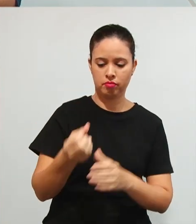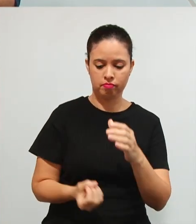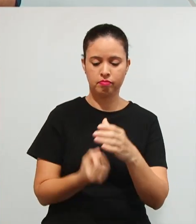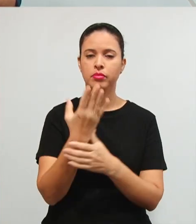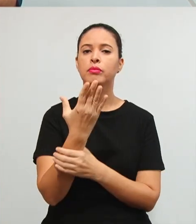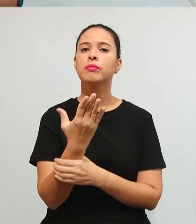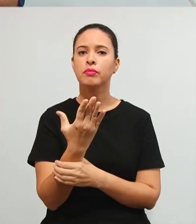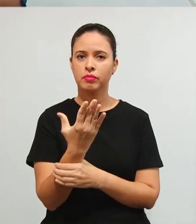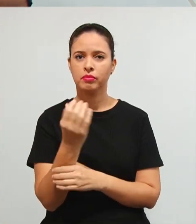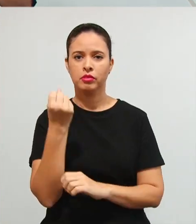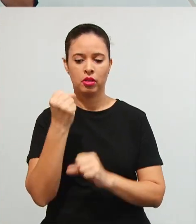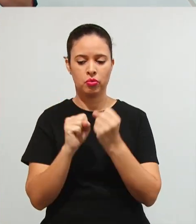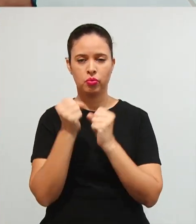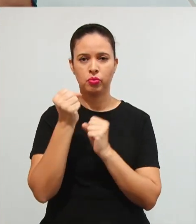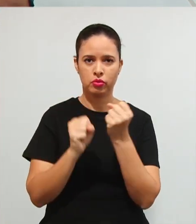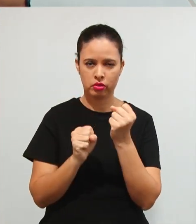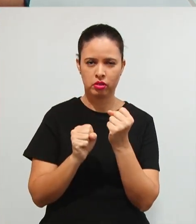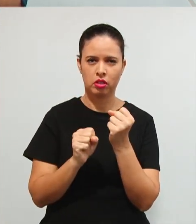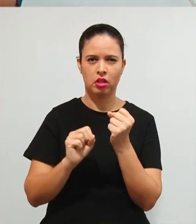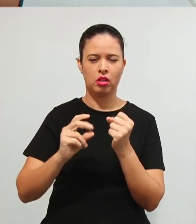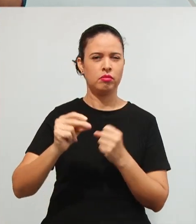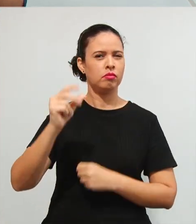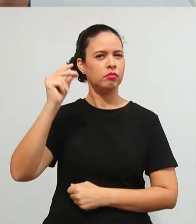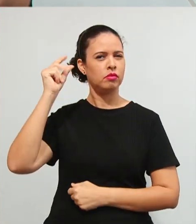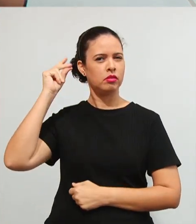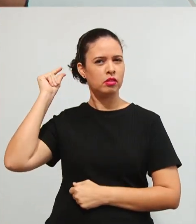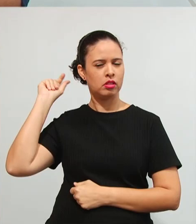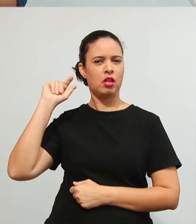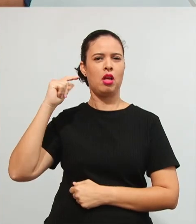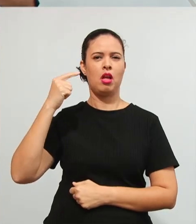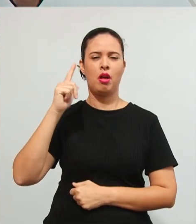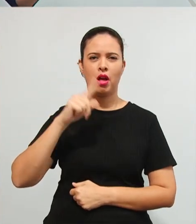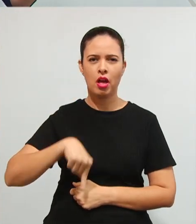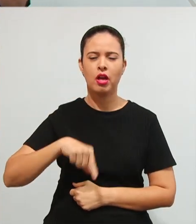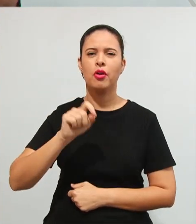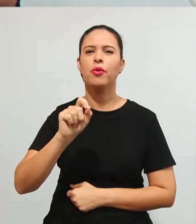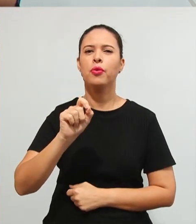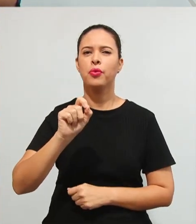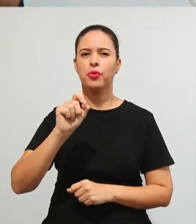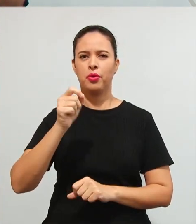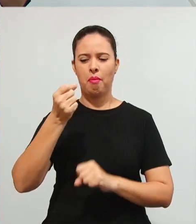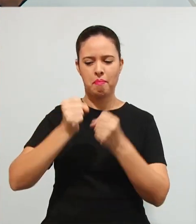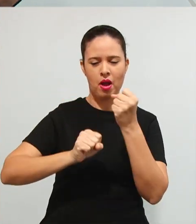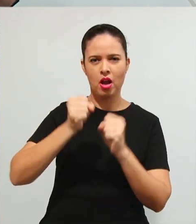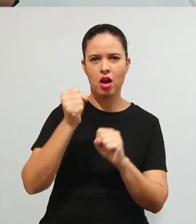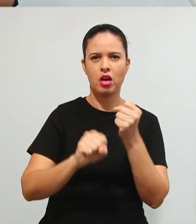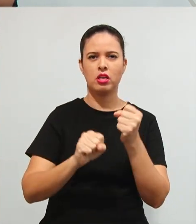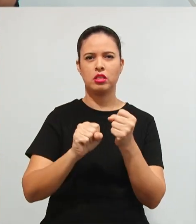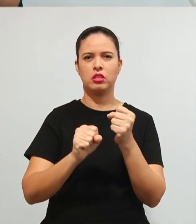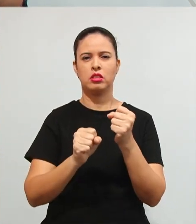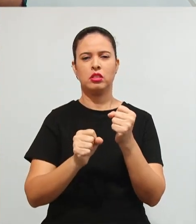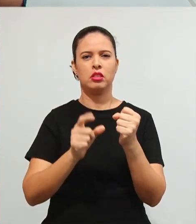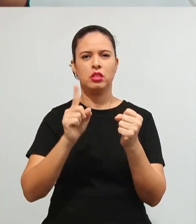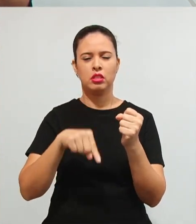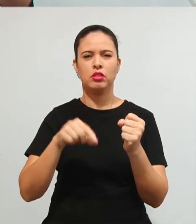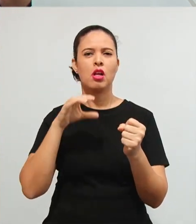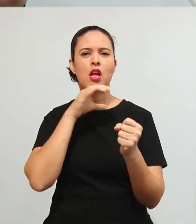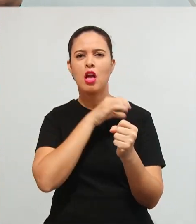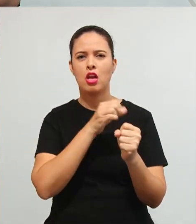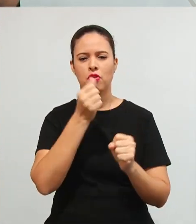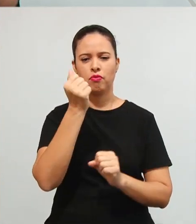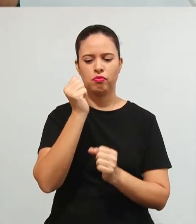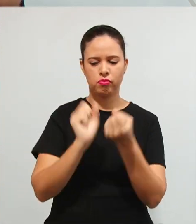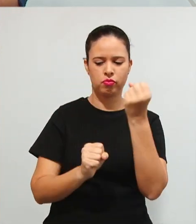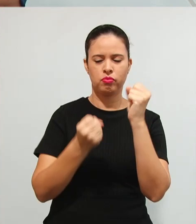produção. Desde a época da máquina a vapor, a roteirização do processo de produção, o esquema de